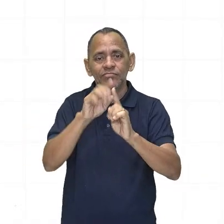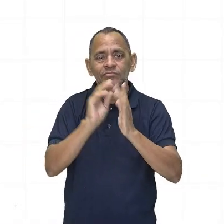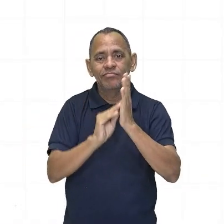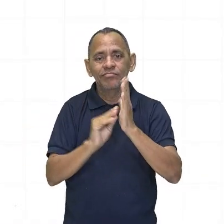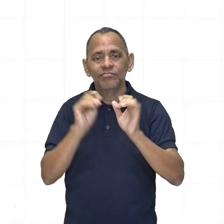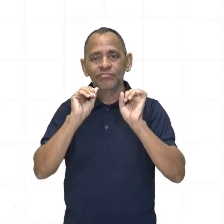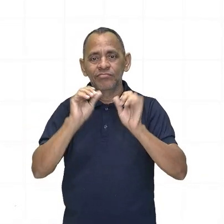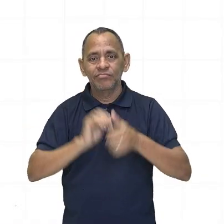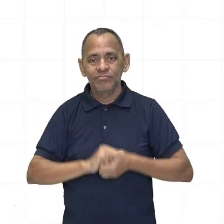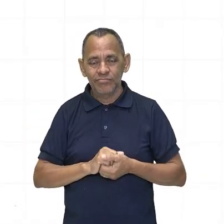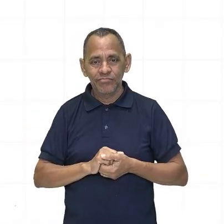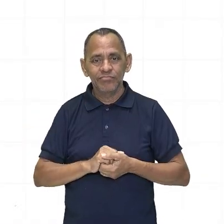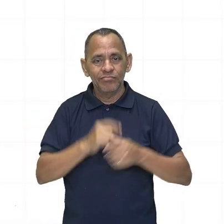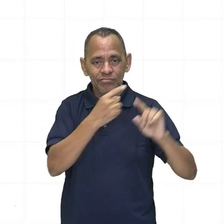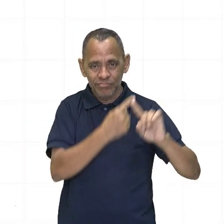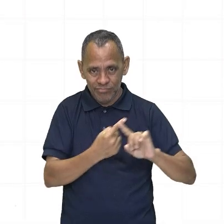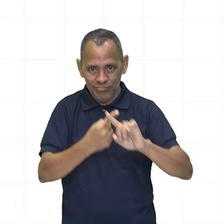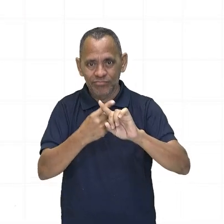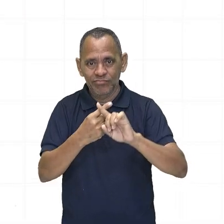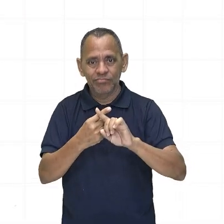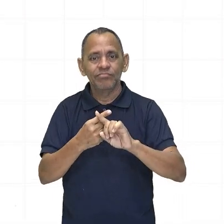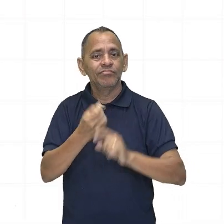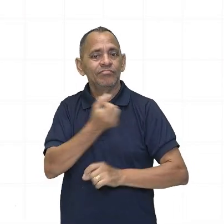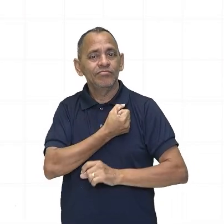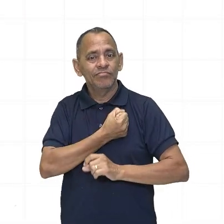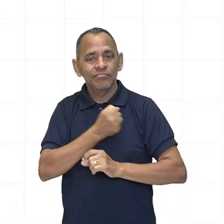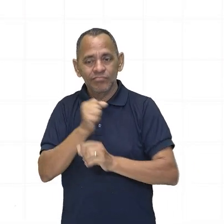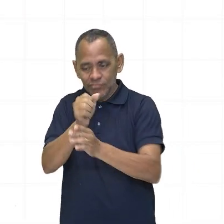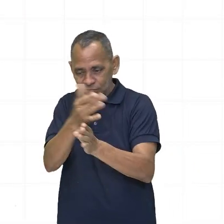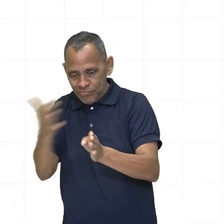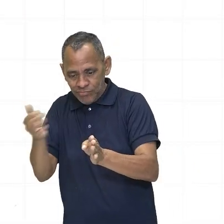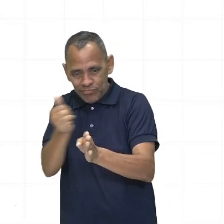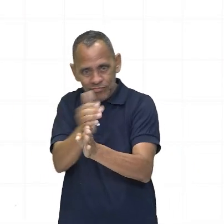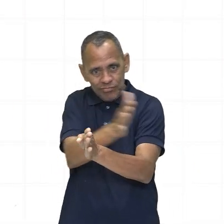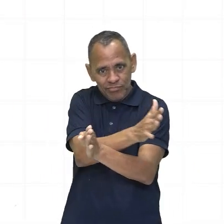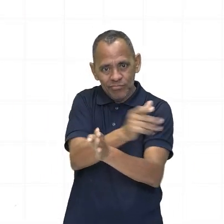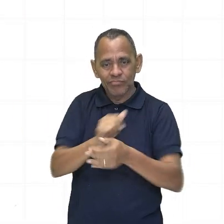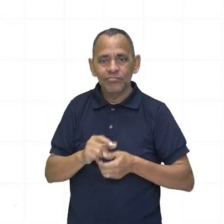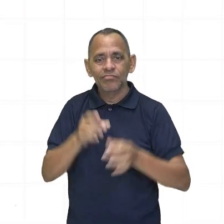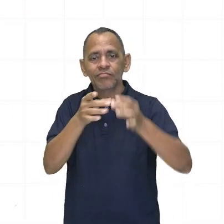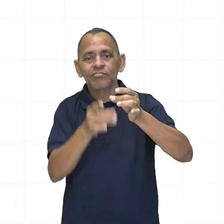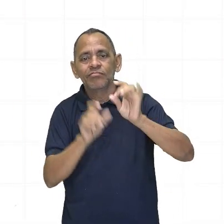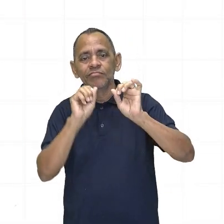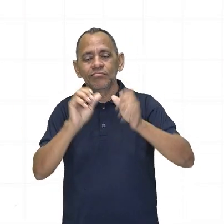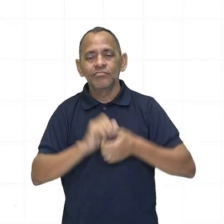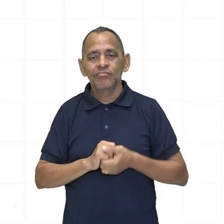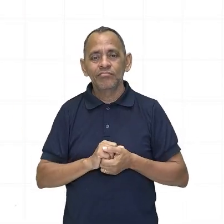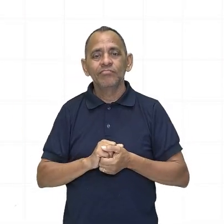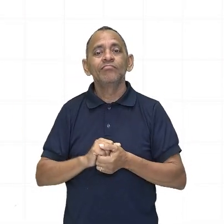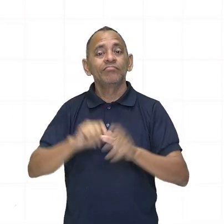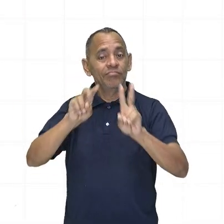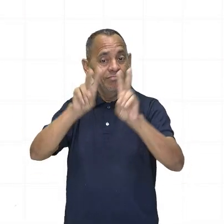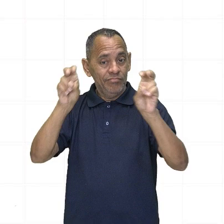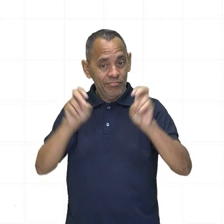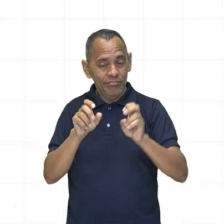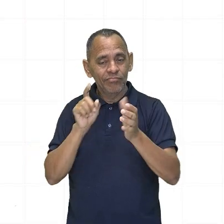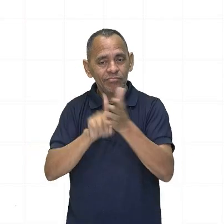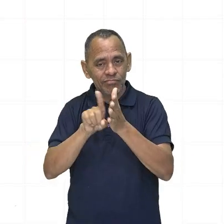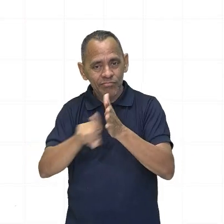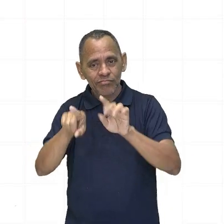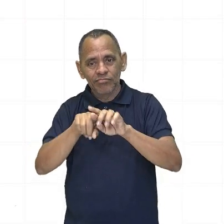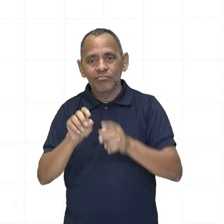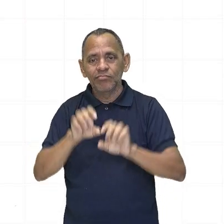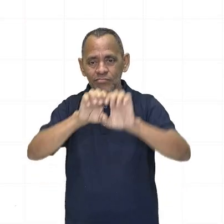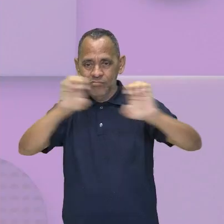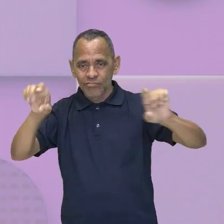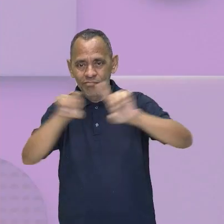conhecimento multiplicação de números inteiros. Detalhamento, questões envolvendo multiplicação de